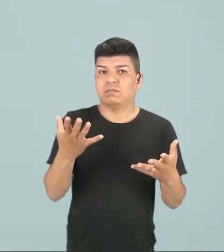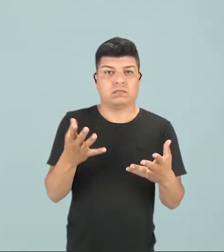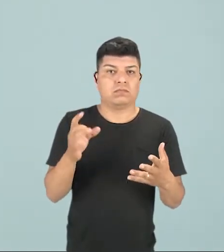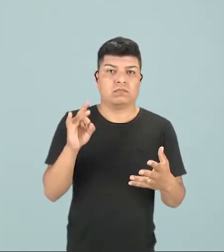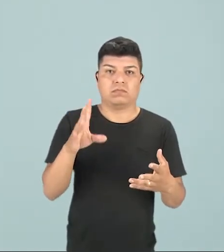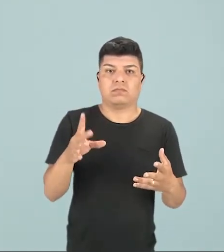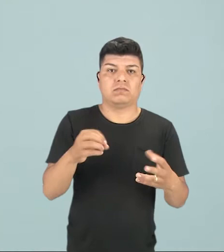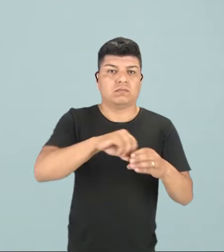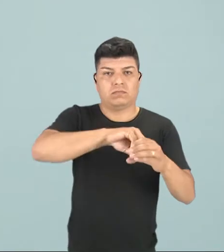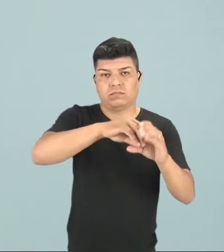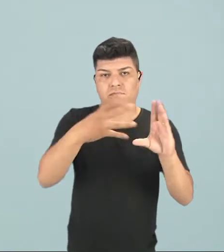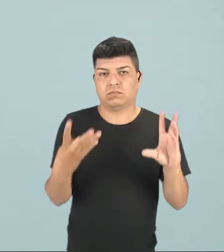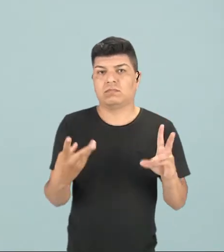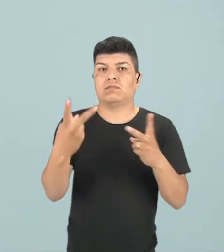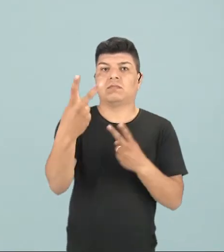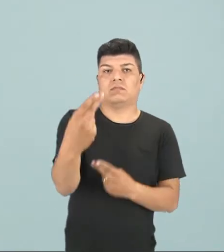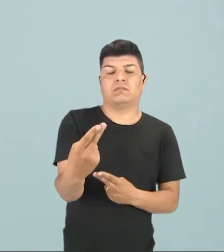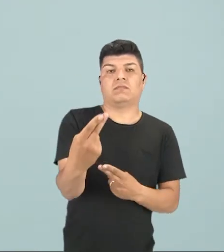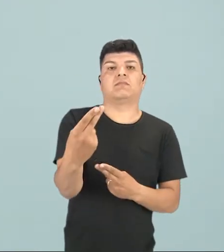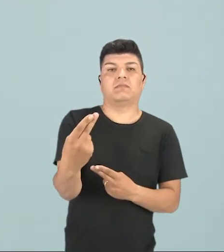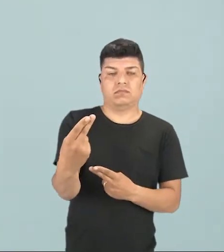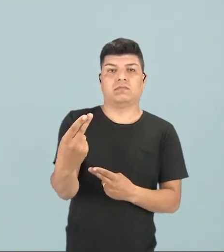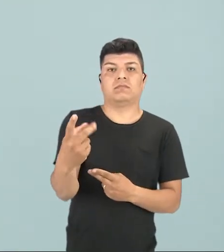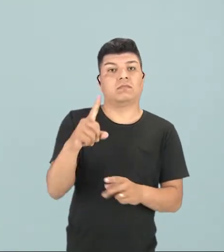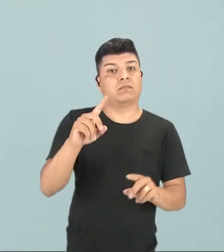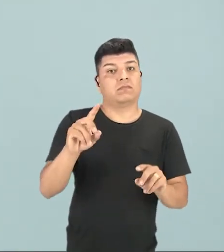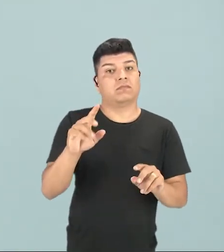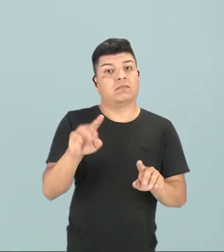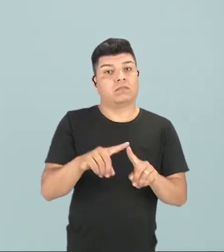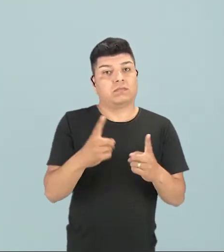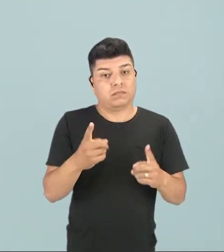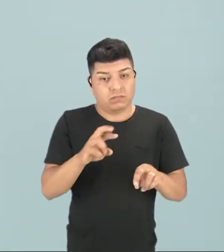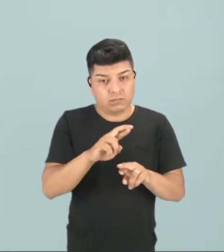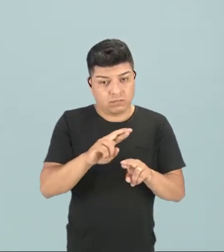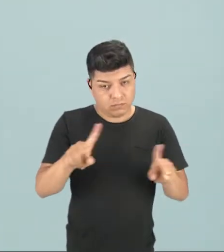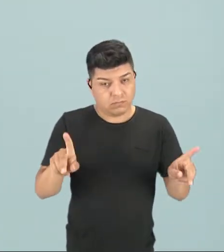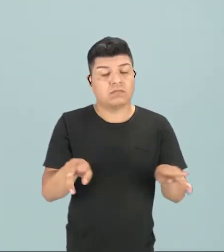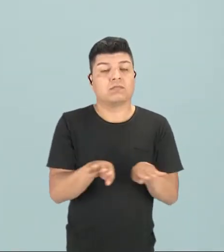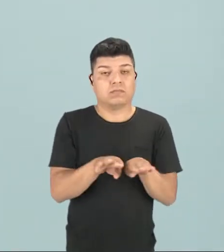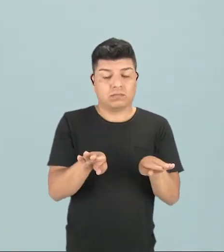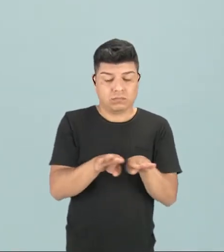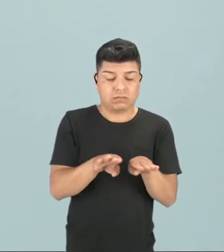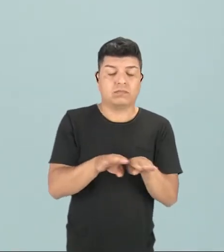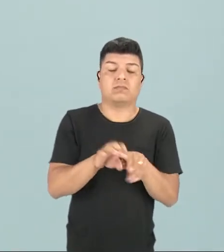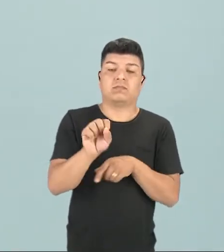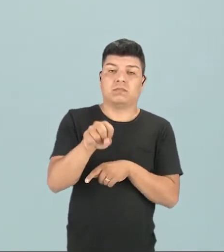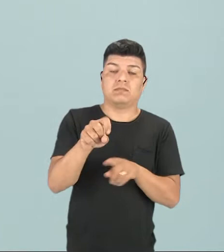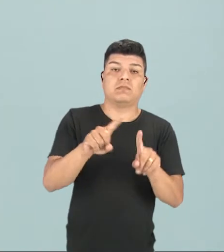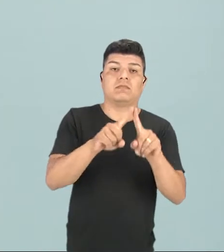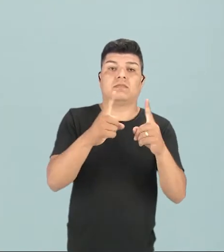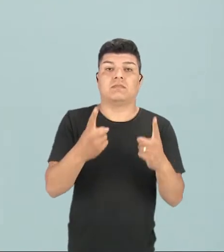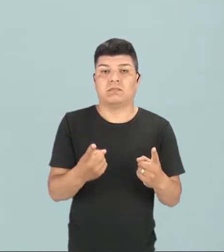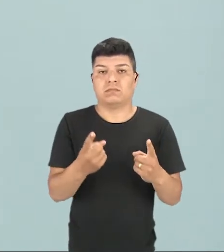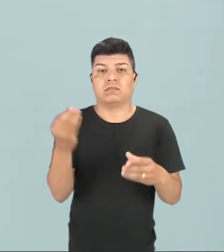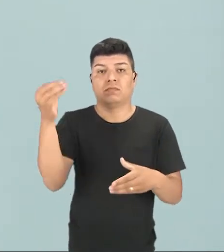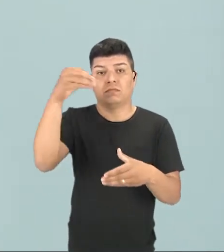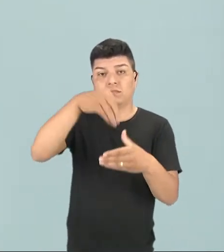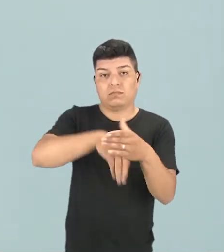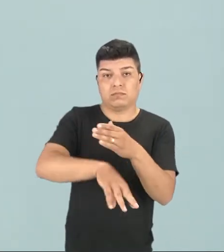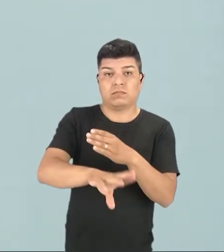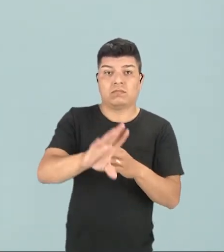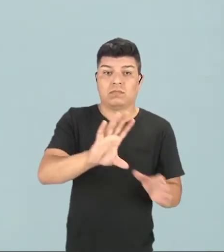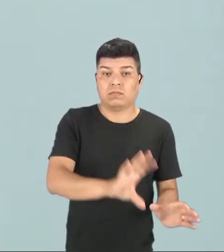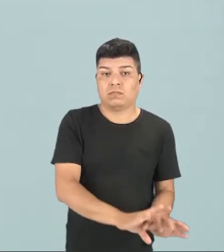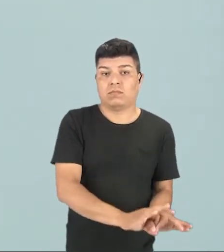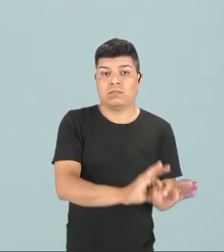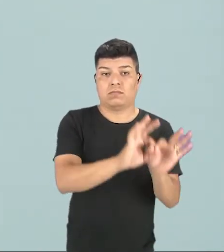as mesmas características. Claro, com as suas peculiaridades, é óbvio, né, que vai haver diferenças, mas está inserida ao contexto